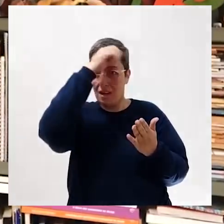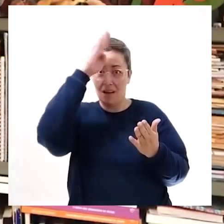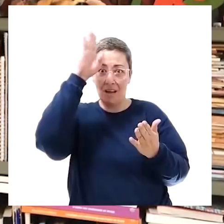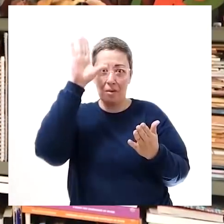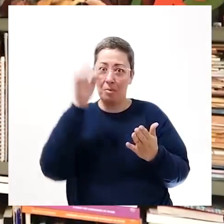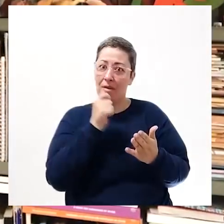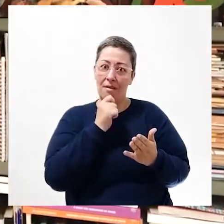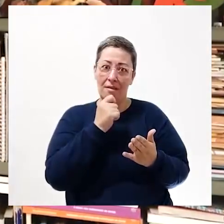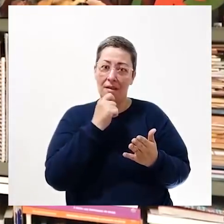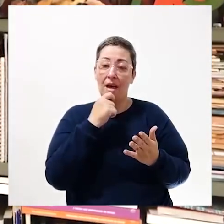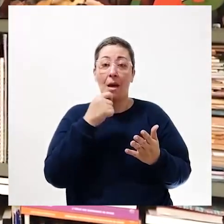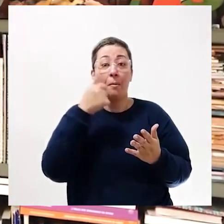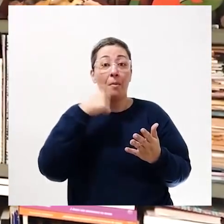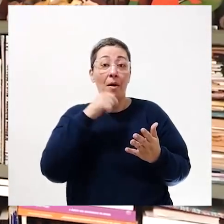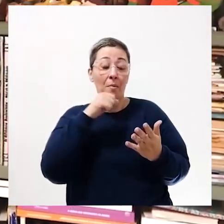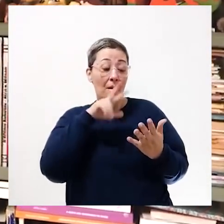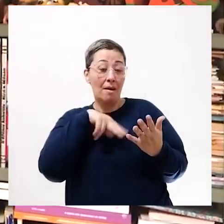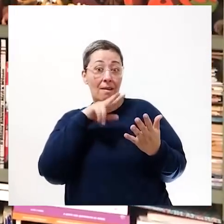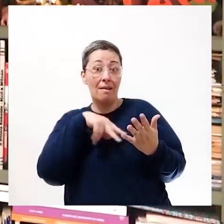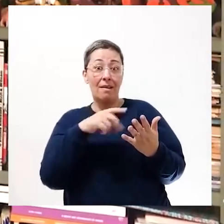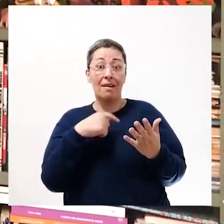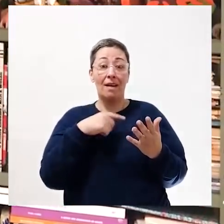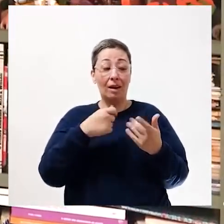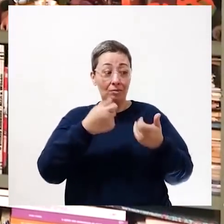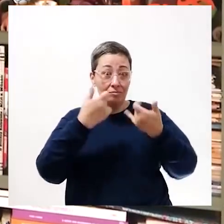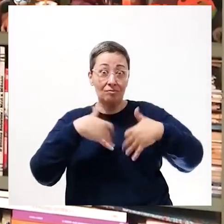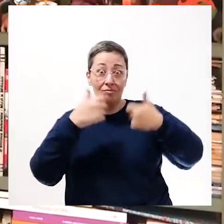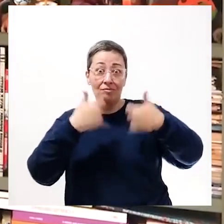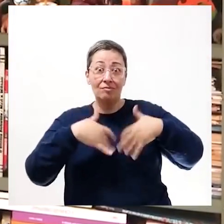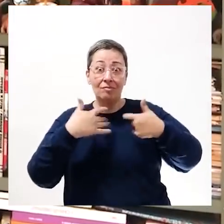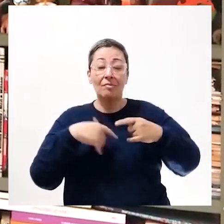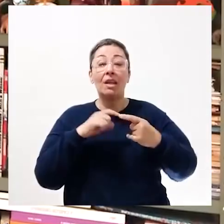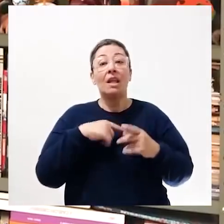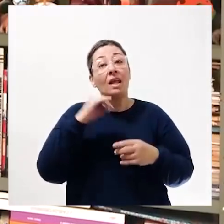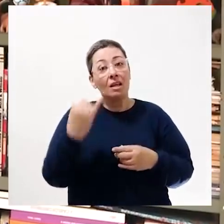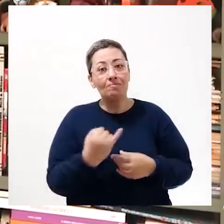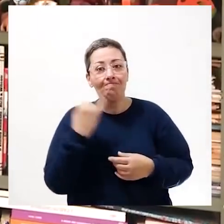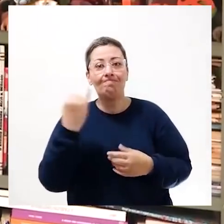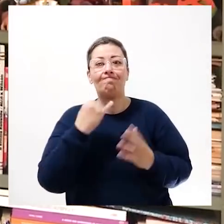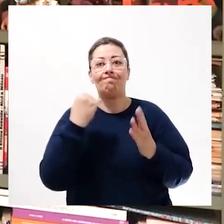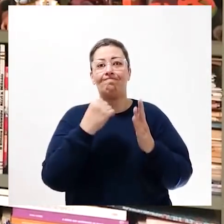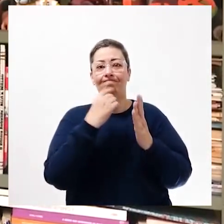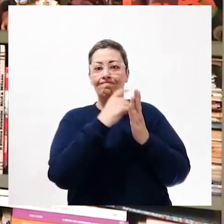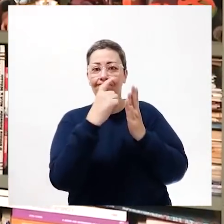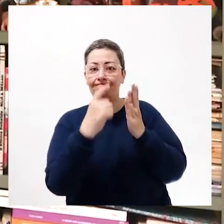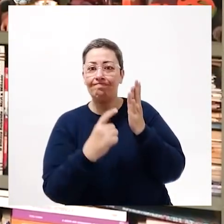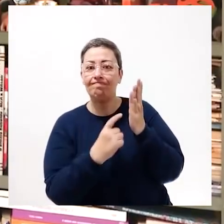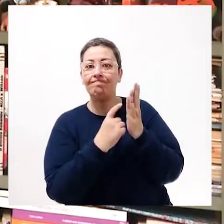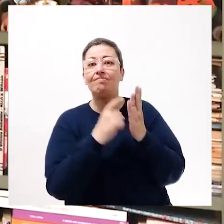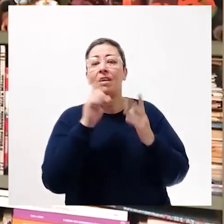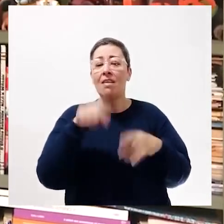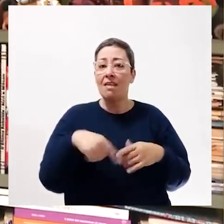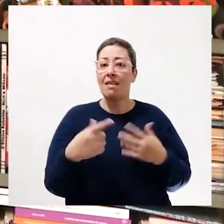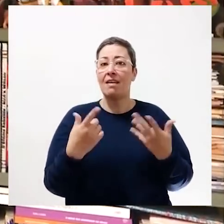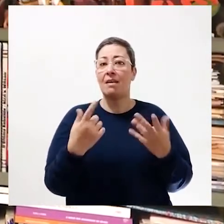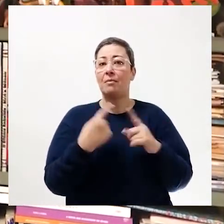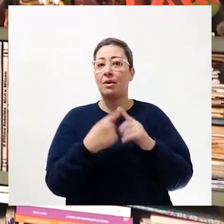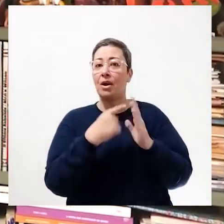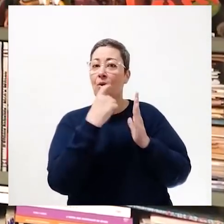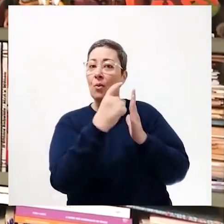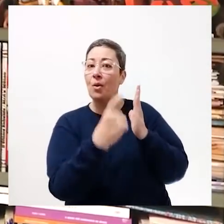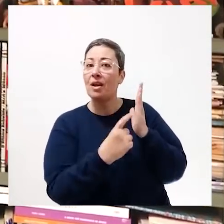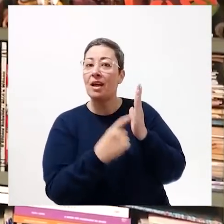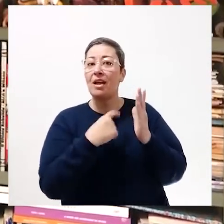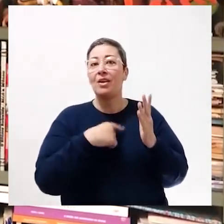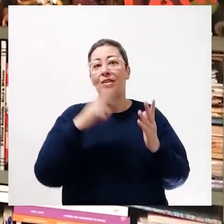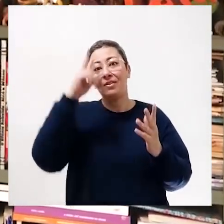era alfabetizado, e minha mãe lia as histórias para mim. Então, assim, a importância do quadrinho é essa, porque o